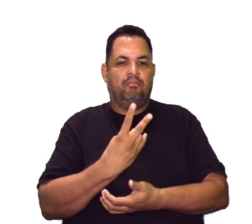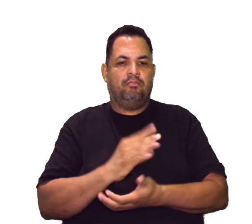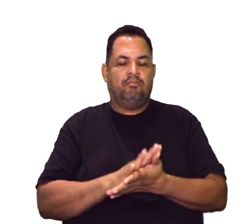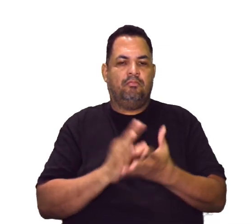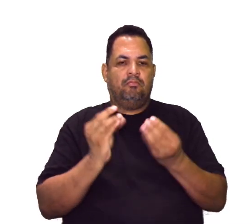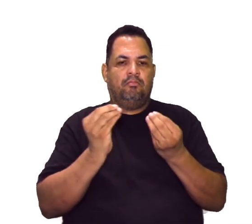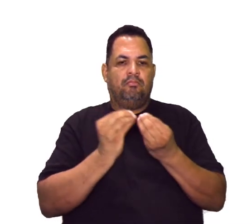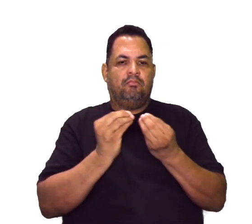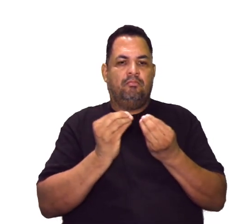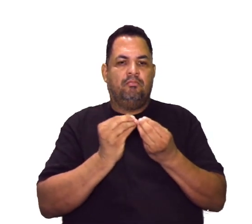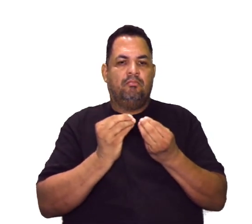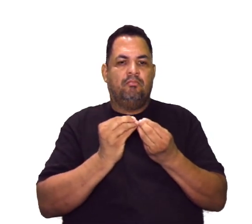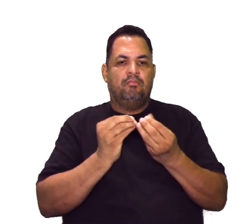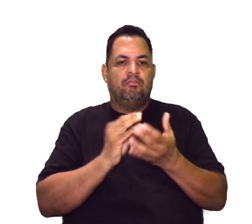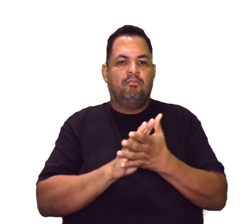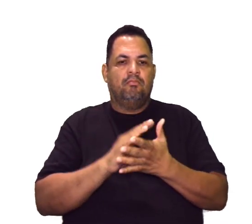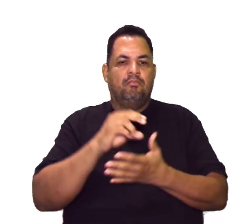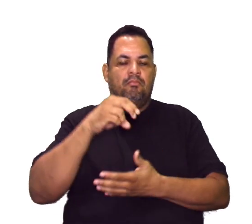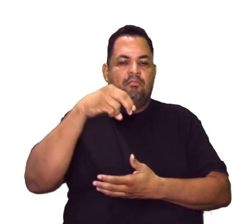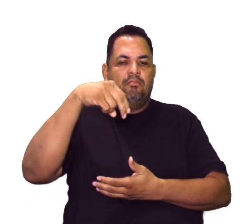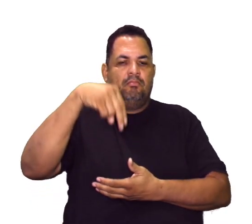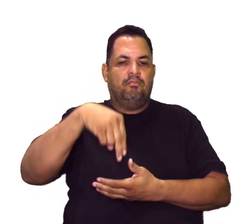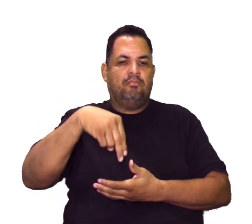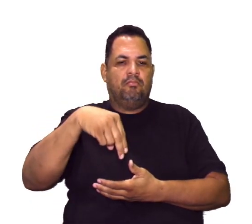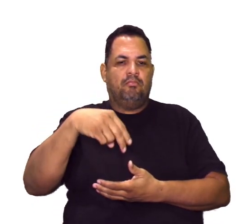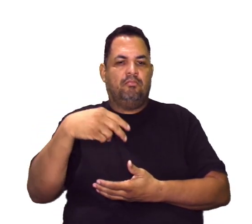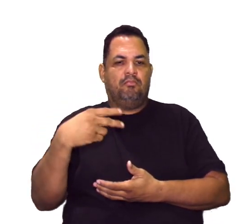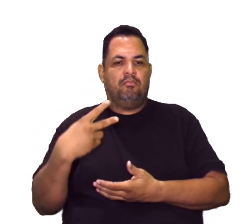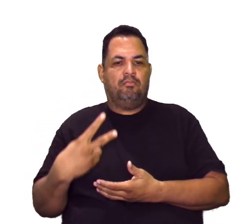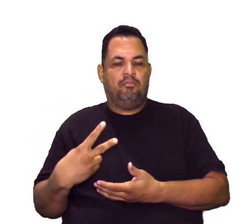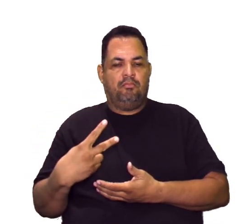A molécula formada pelo gás nitrogênio,